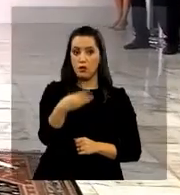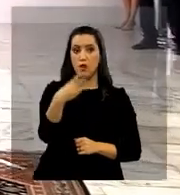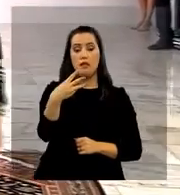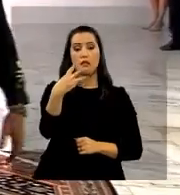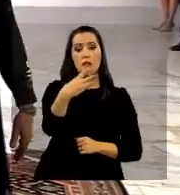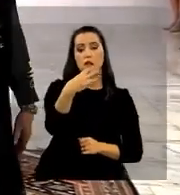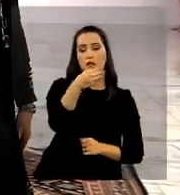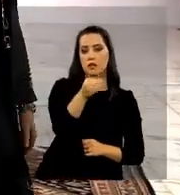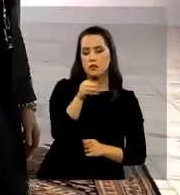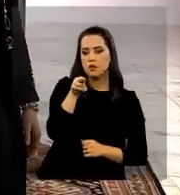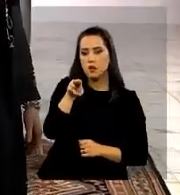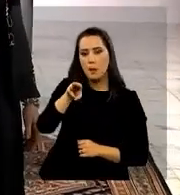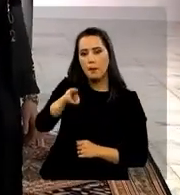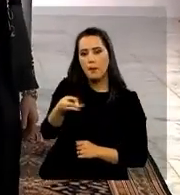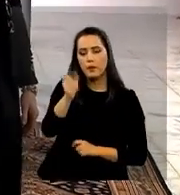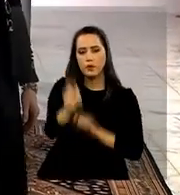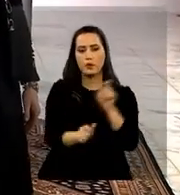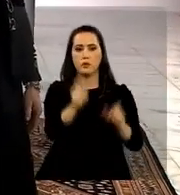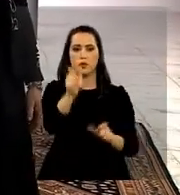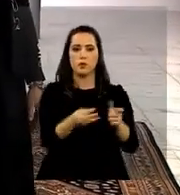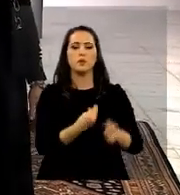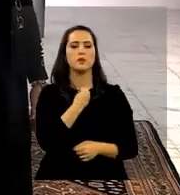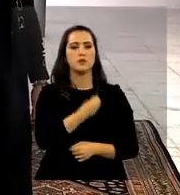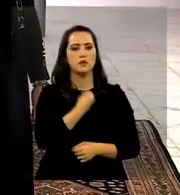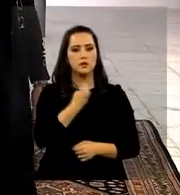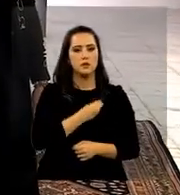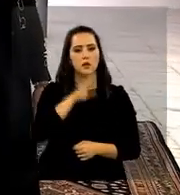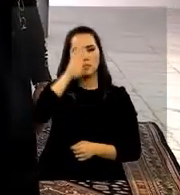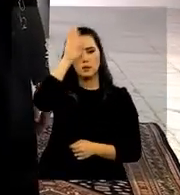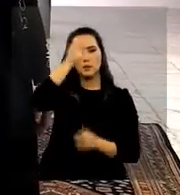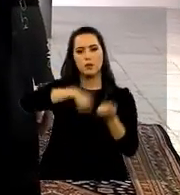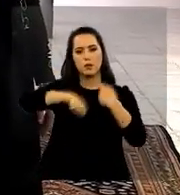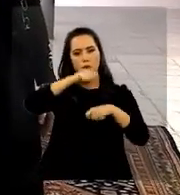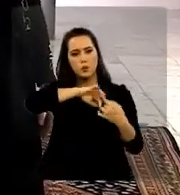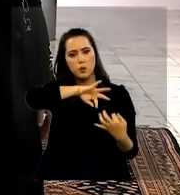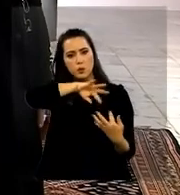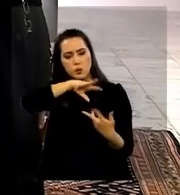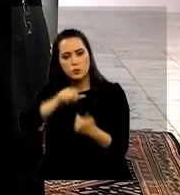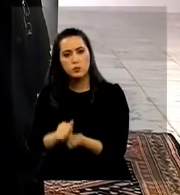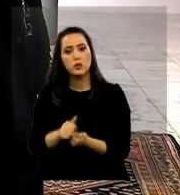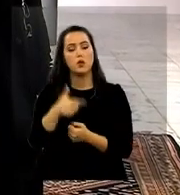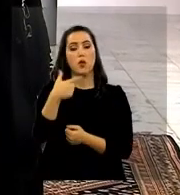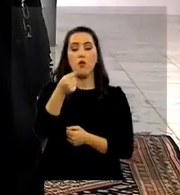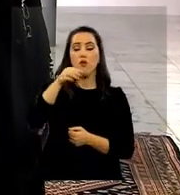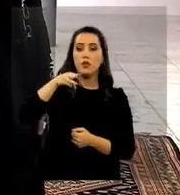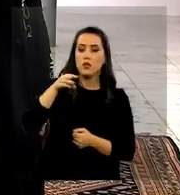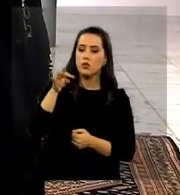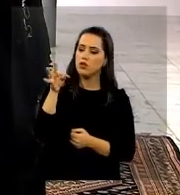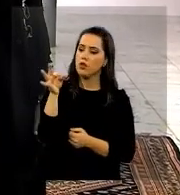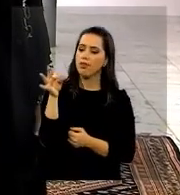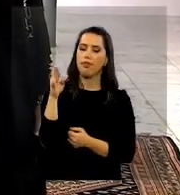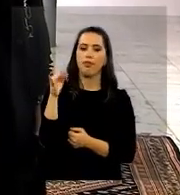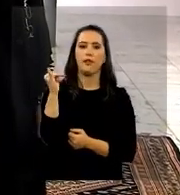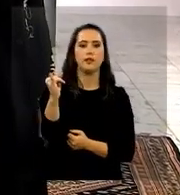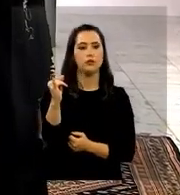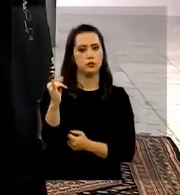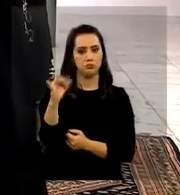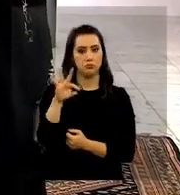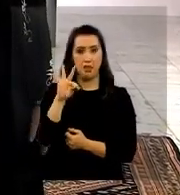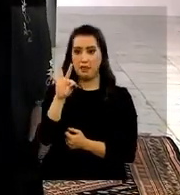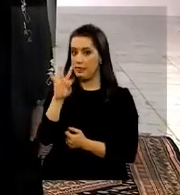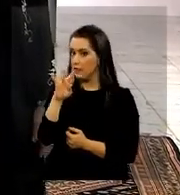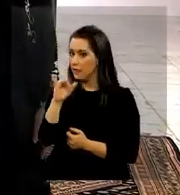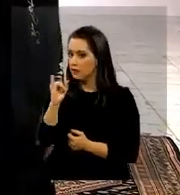330 milhões de habitantes e é a principal economia do mundo com 20 trilhões de dólares. Existe